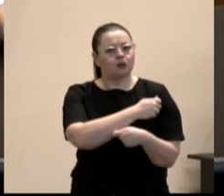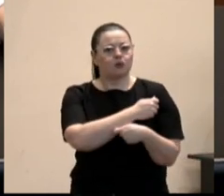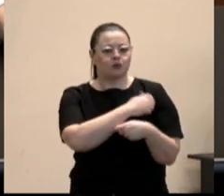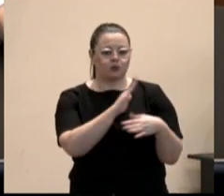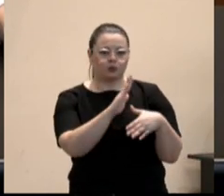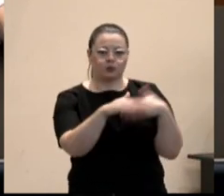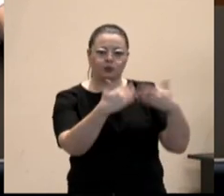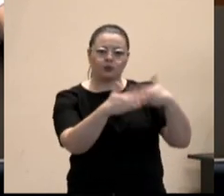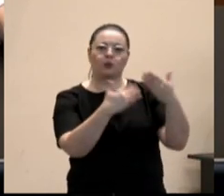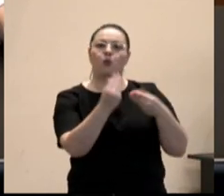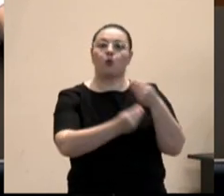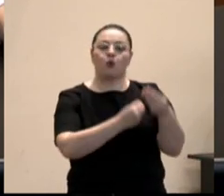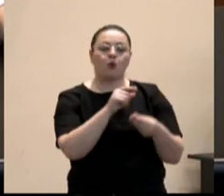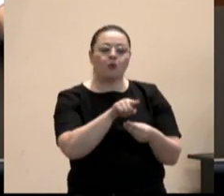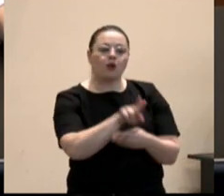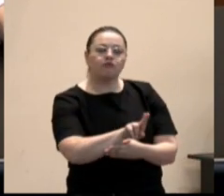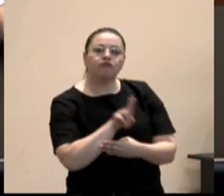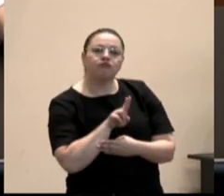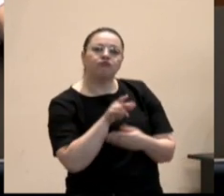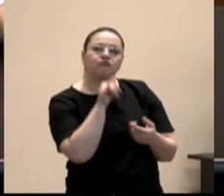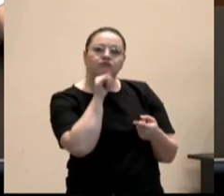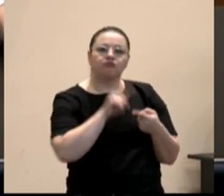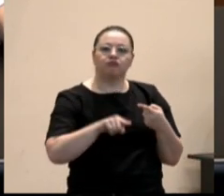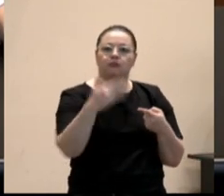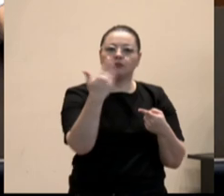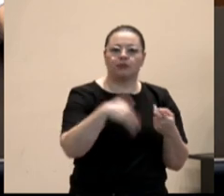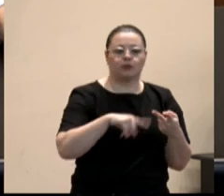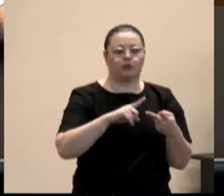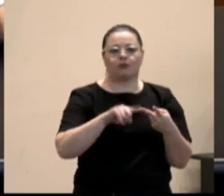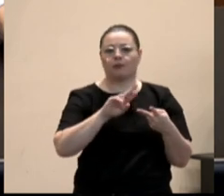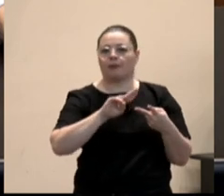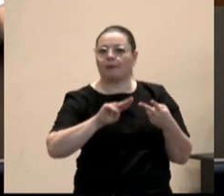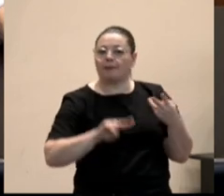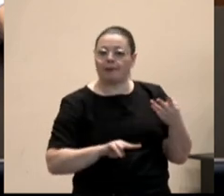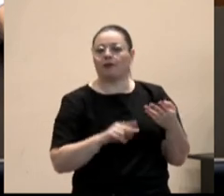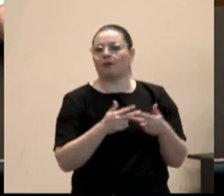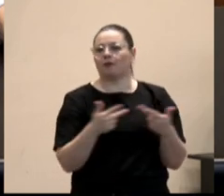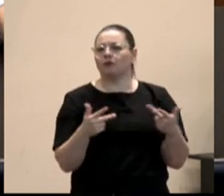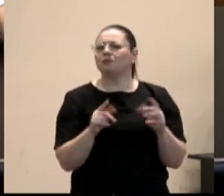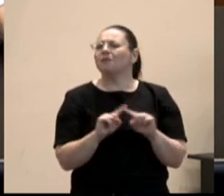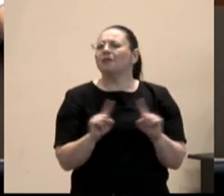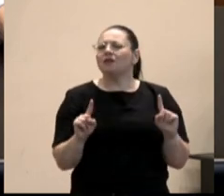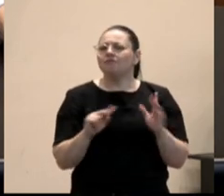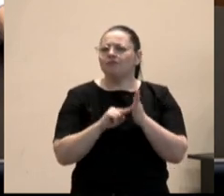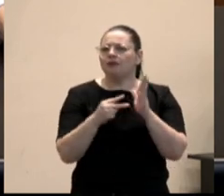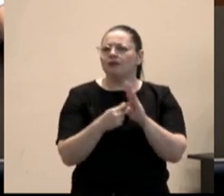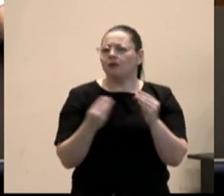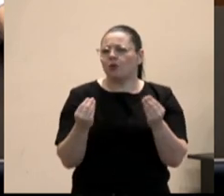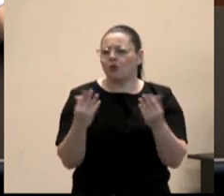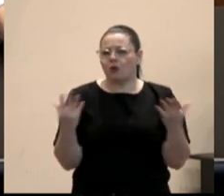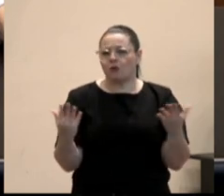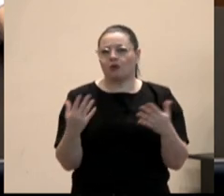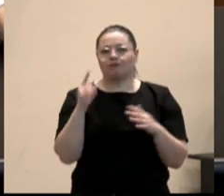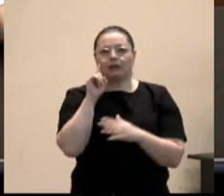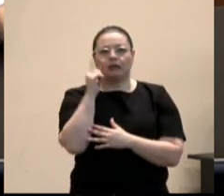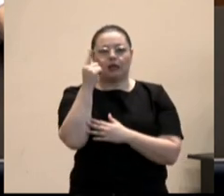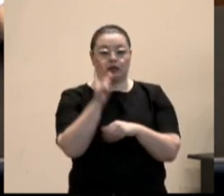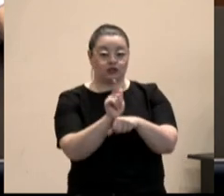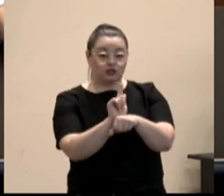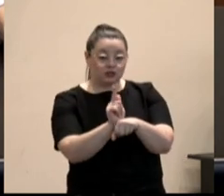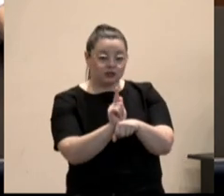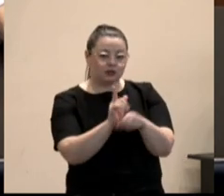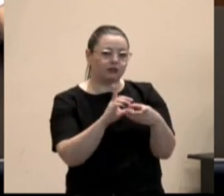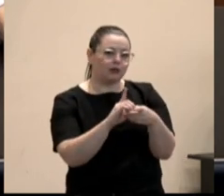mediante resultados em testes de larga escala e estandardizados. Ou seja, essa ideia de gestão